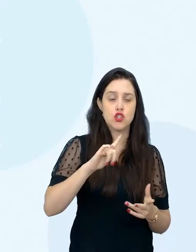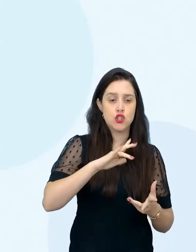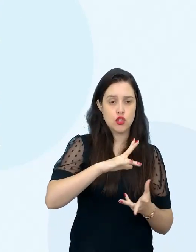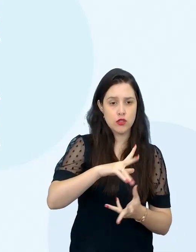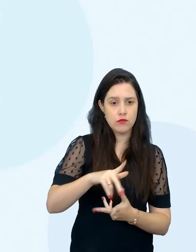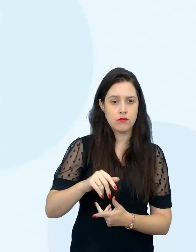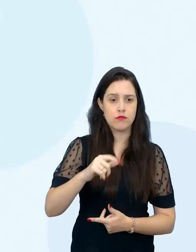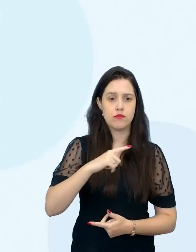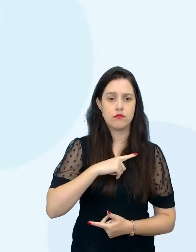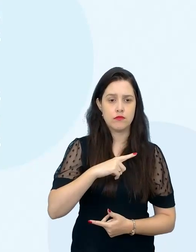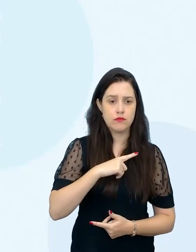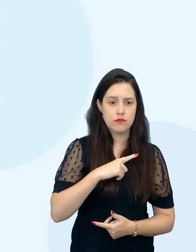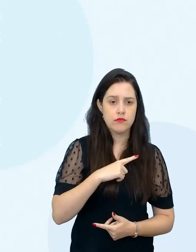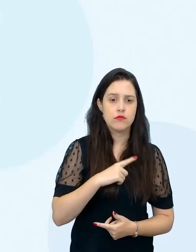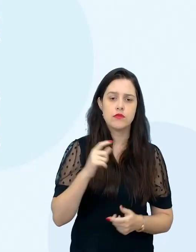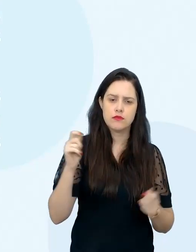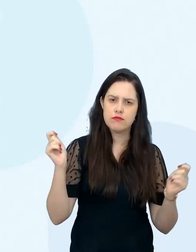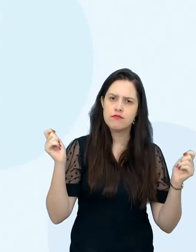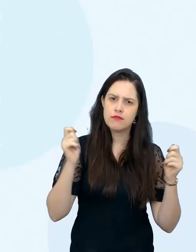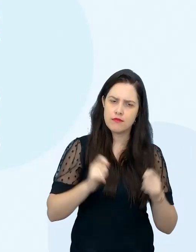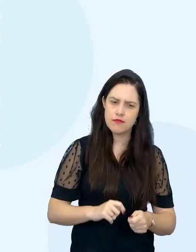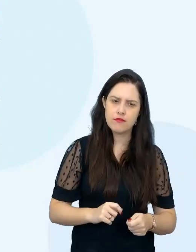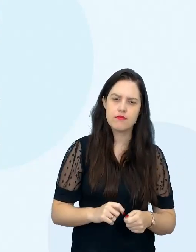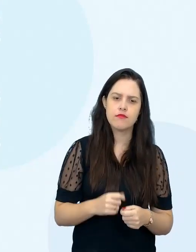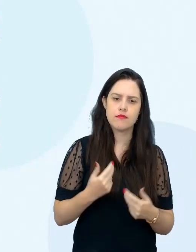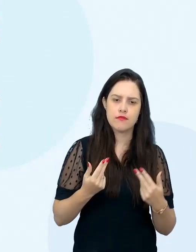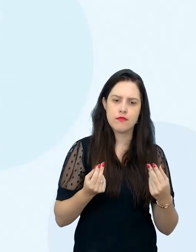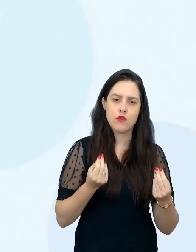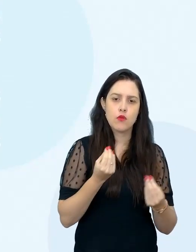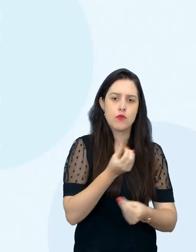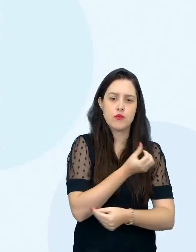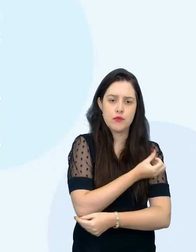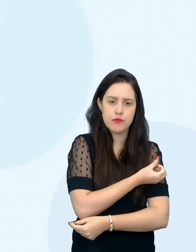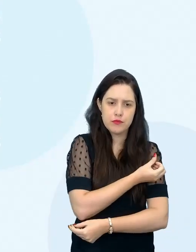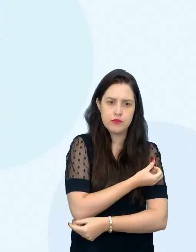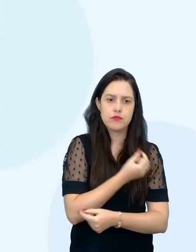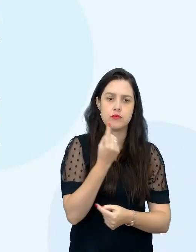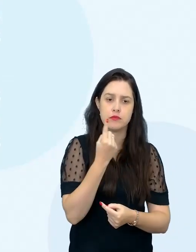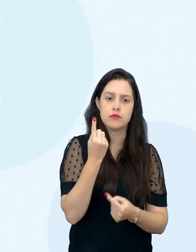nós temos também mais 2 habilidades de retomada para o 1º bimestre.